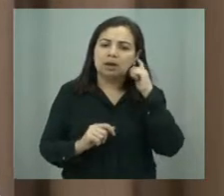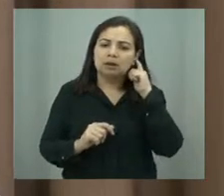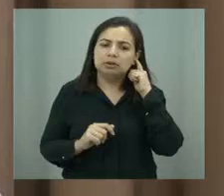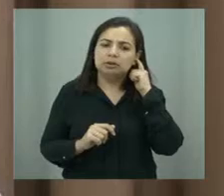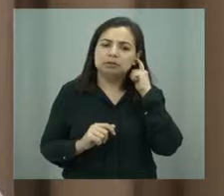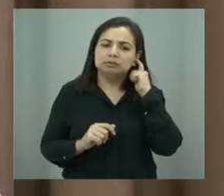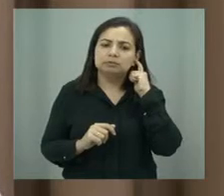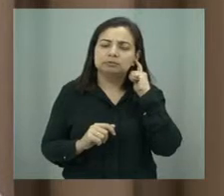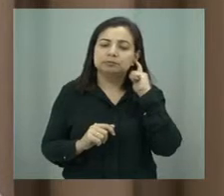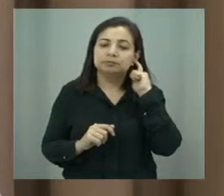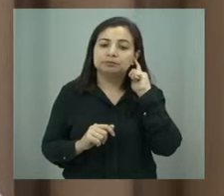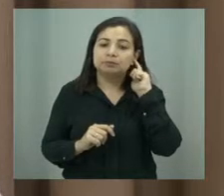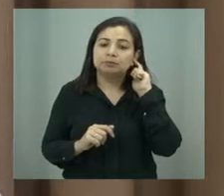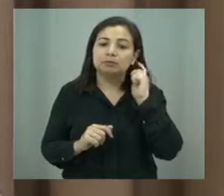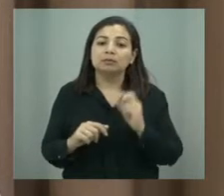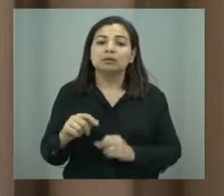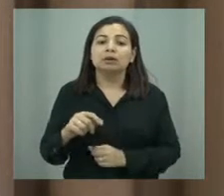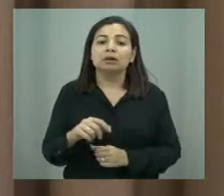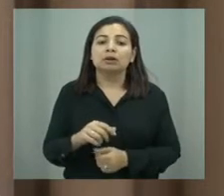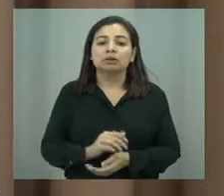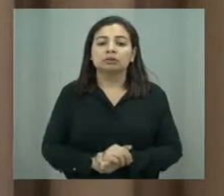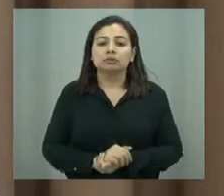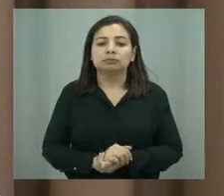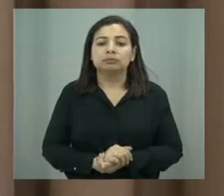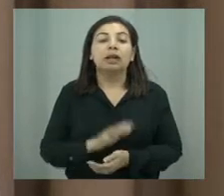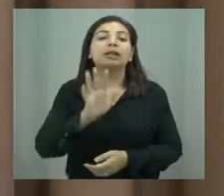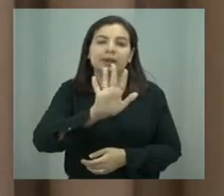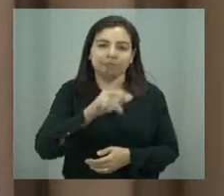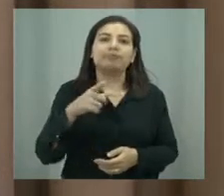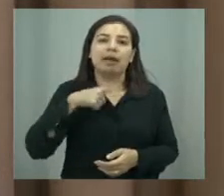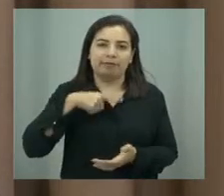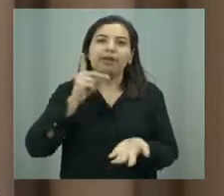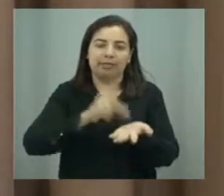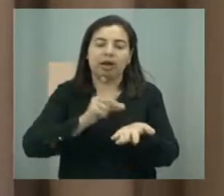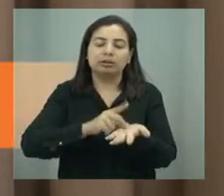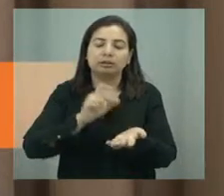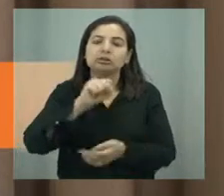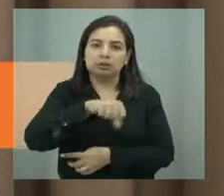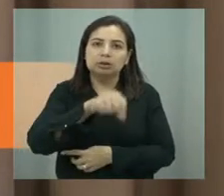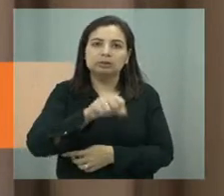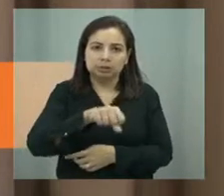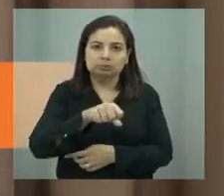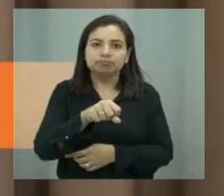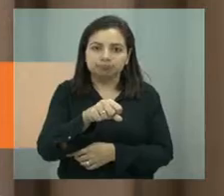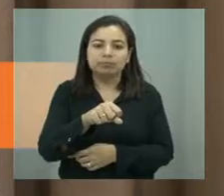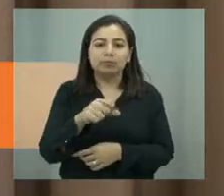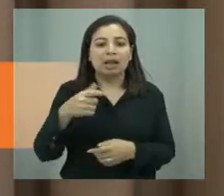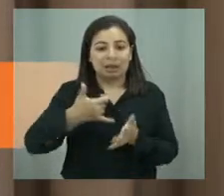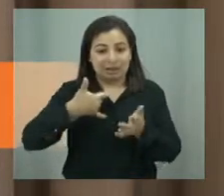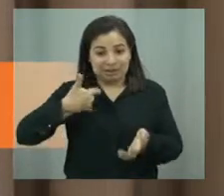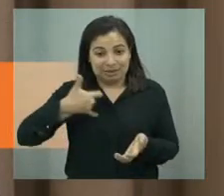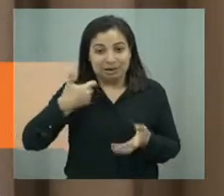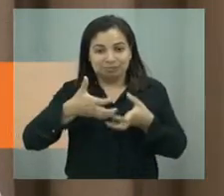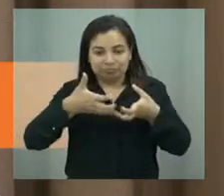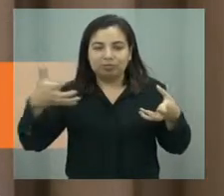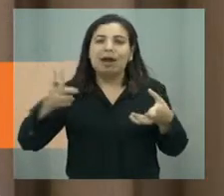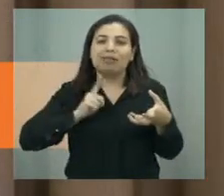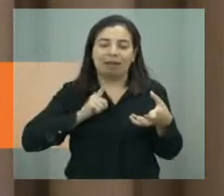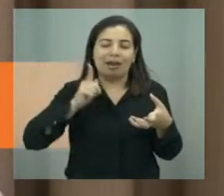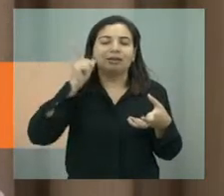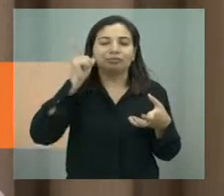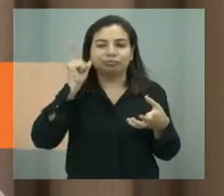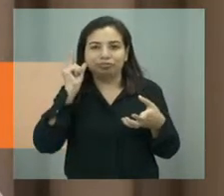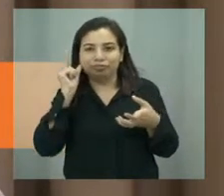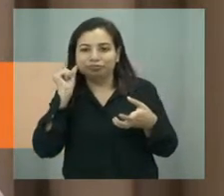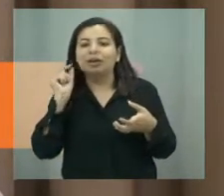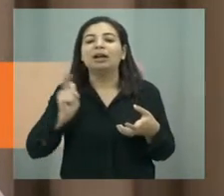assim, mais resistentes, que dizem assim, não, eu escuto tudo. E a família fala, não, ele não escuta não, ou então ela não escuta.